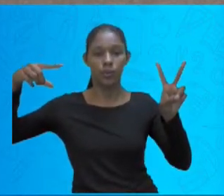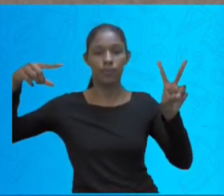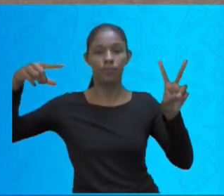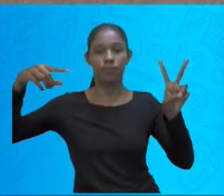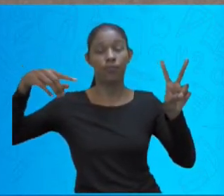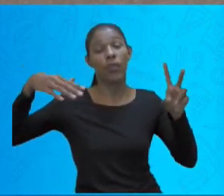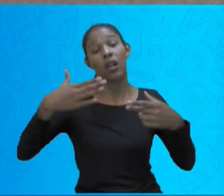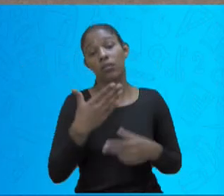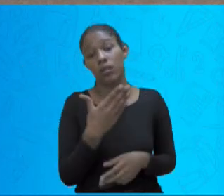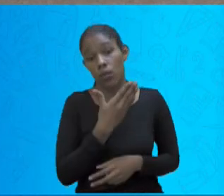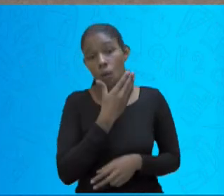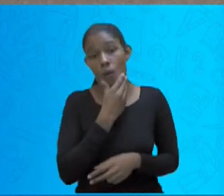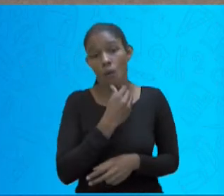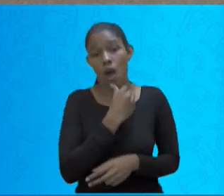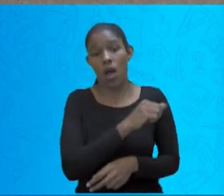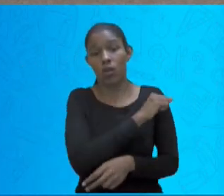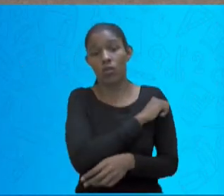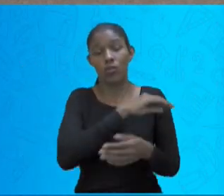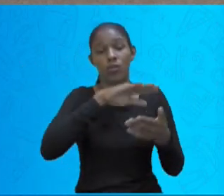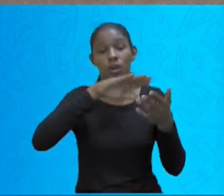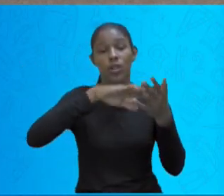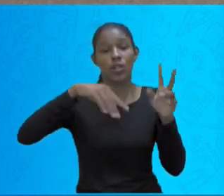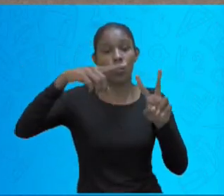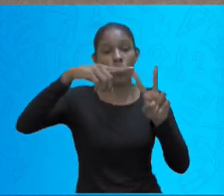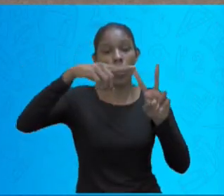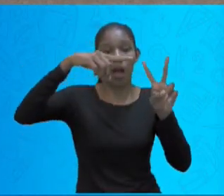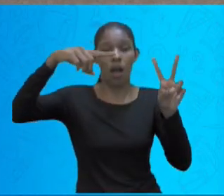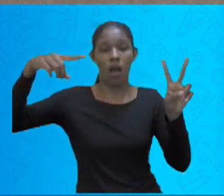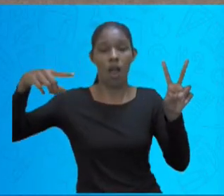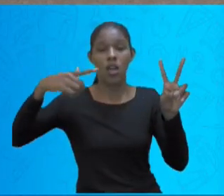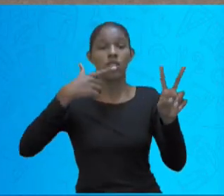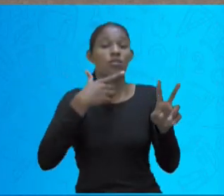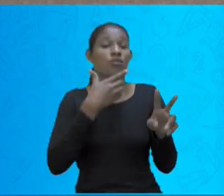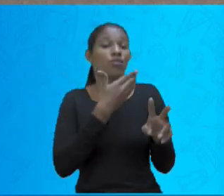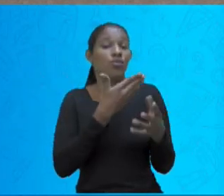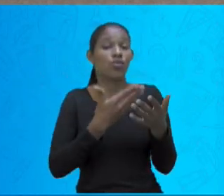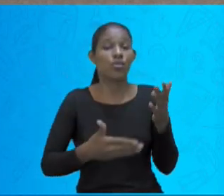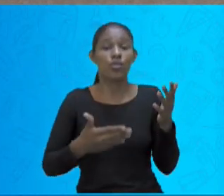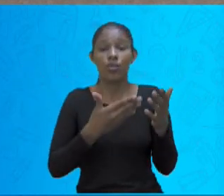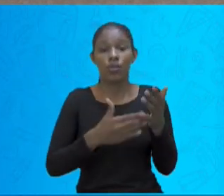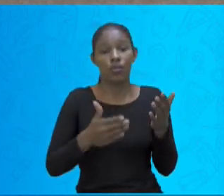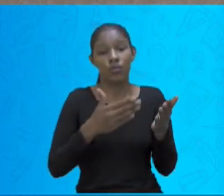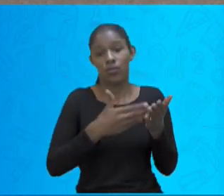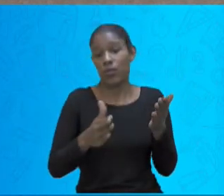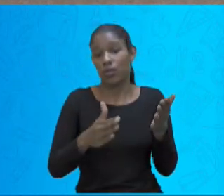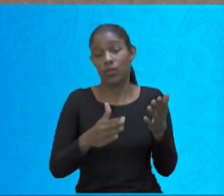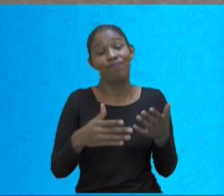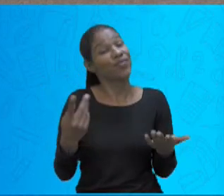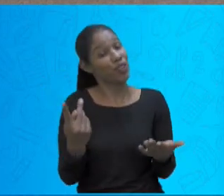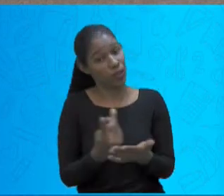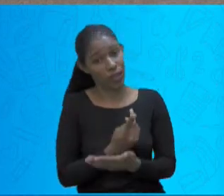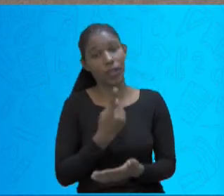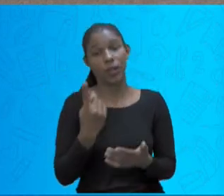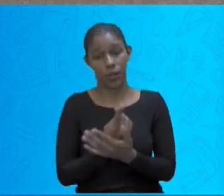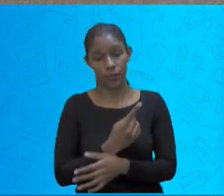nesse ponto aí, ele errou. Vamos ver o que o outro colega fez.